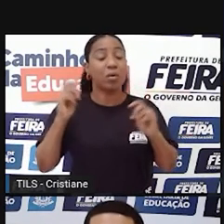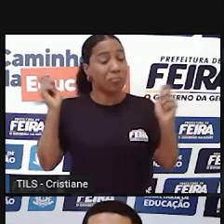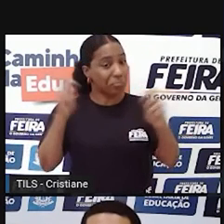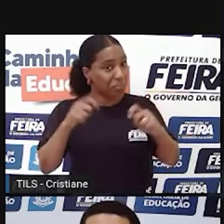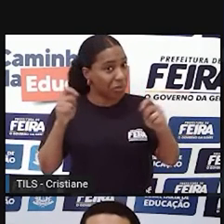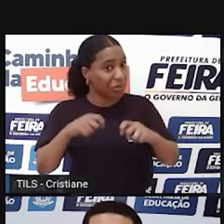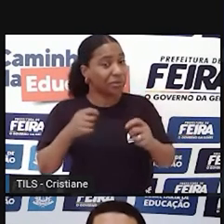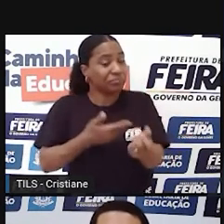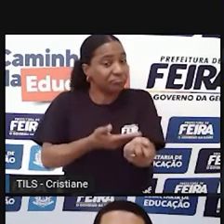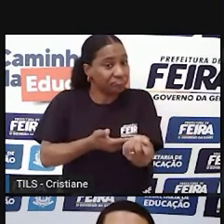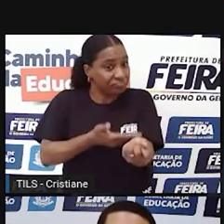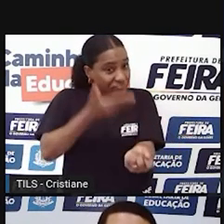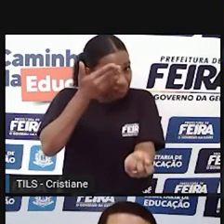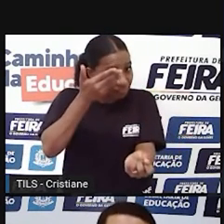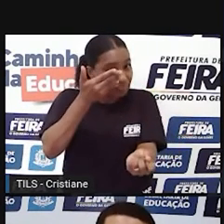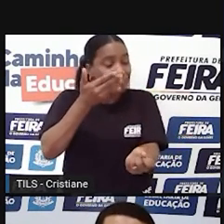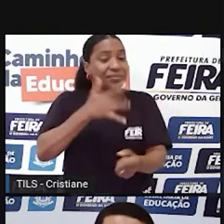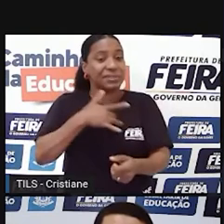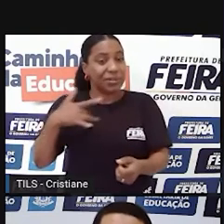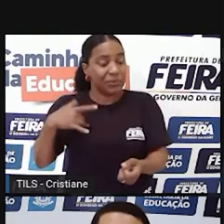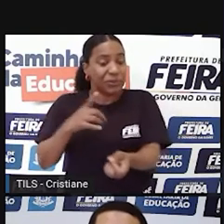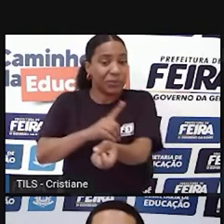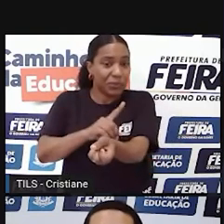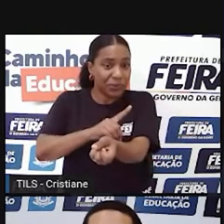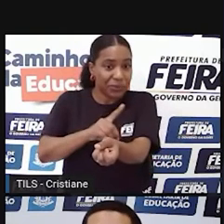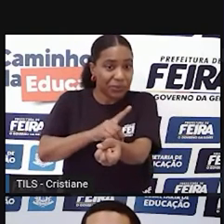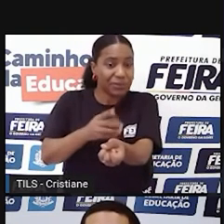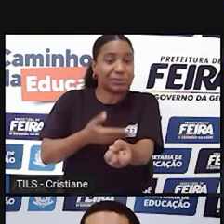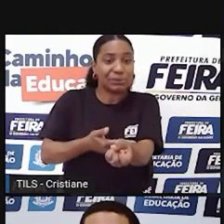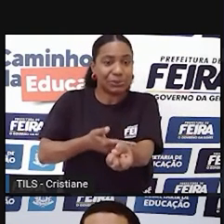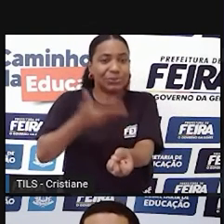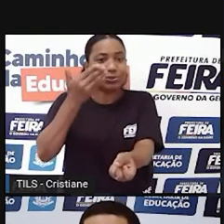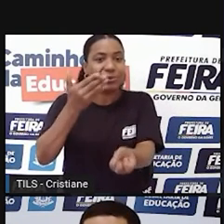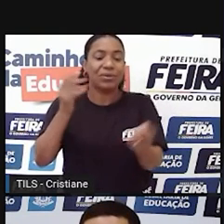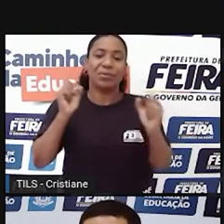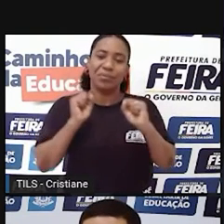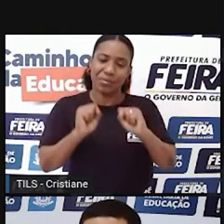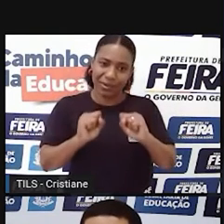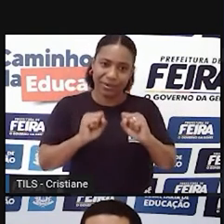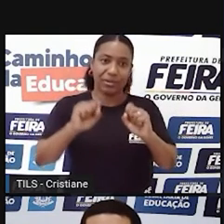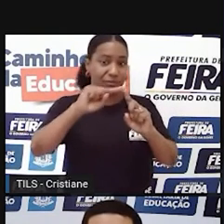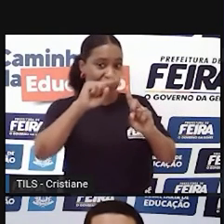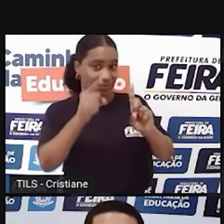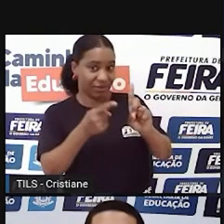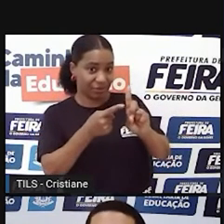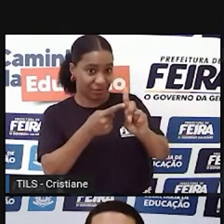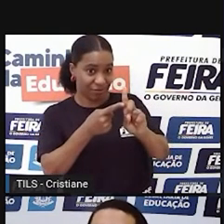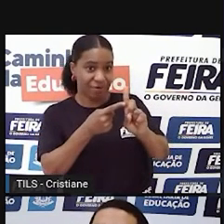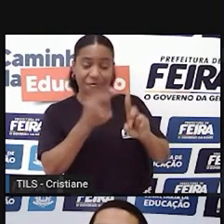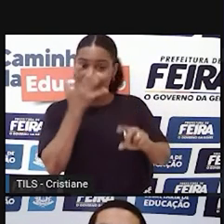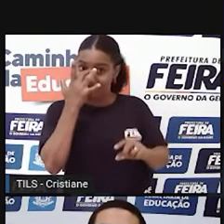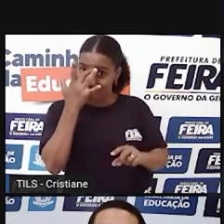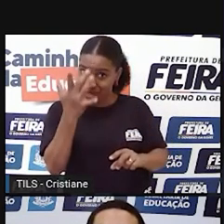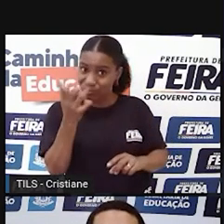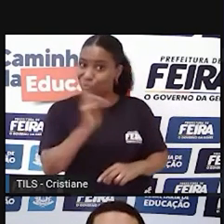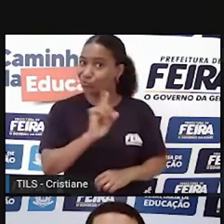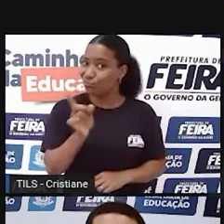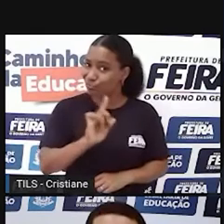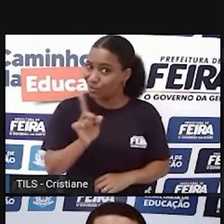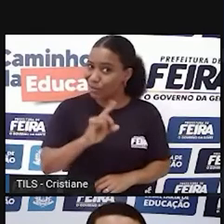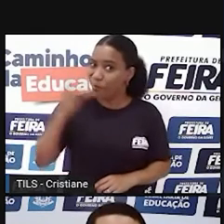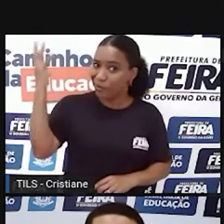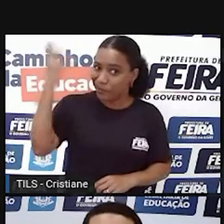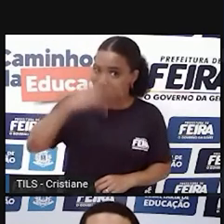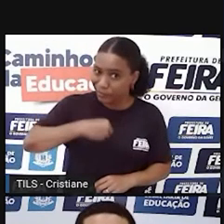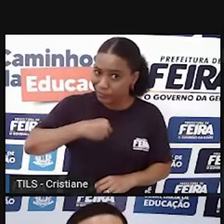consequências ali na pressão, na diabetes, né? Então, assim, a gestação não é fácil. Não vou iludir vocês aqui, dizer que é tudo lindo,